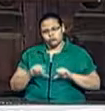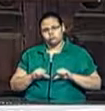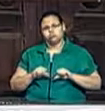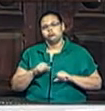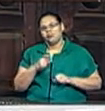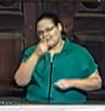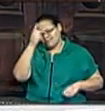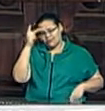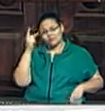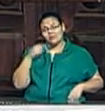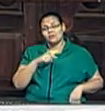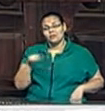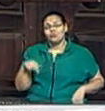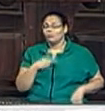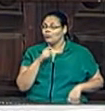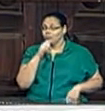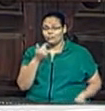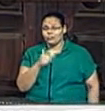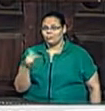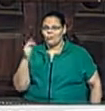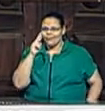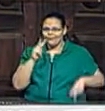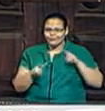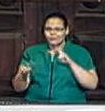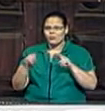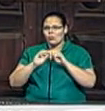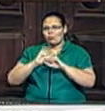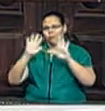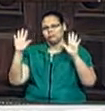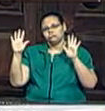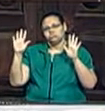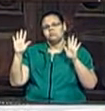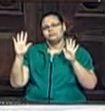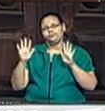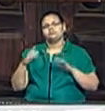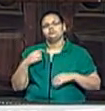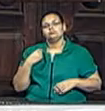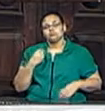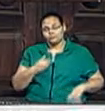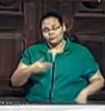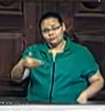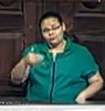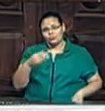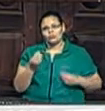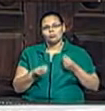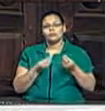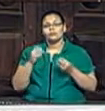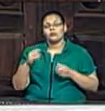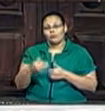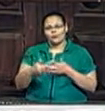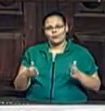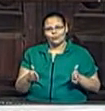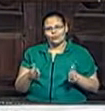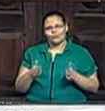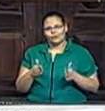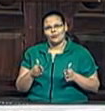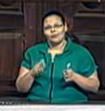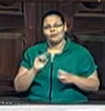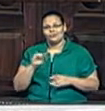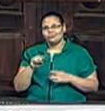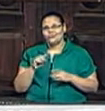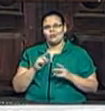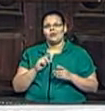num momento que nós não temos ainda uma visão clara de saída no fim do túnel e que o pacote foi desconfigurado. É